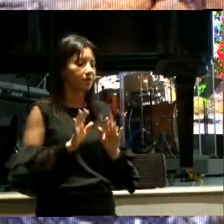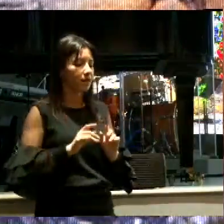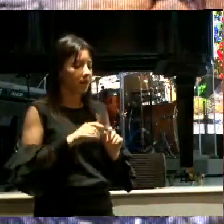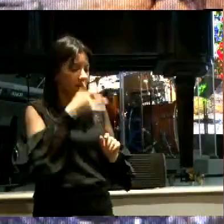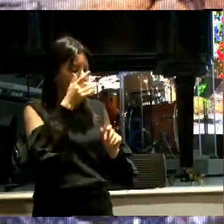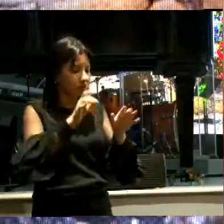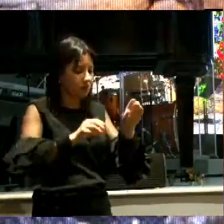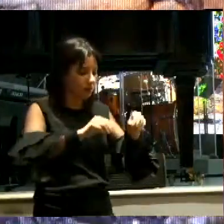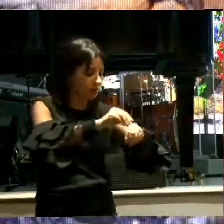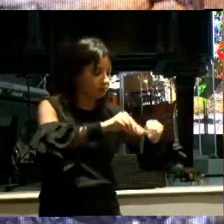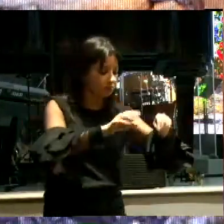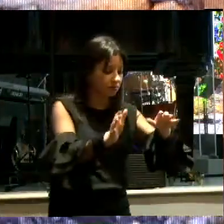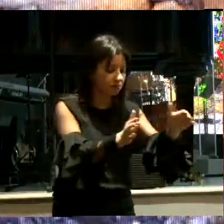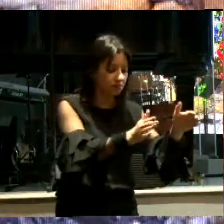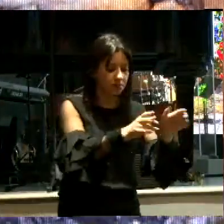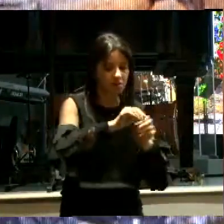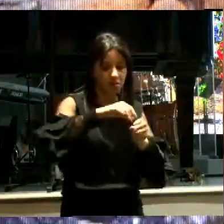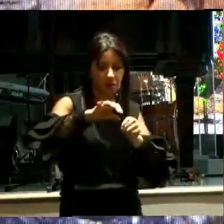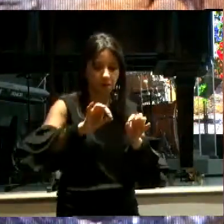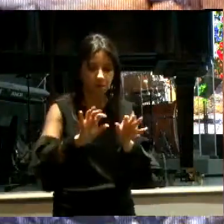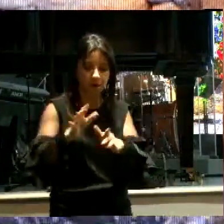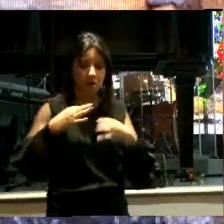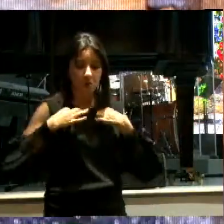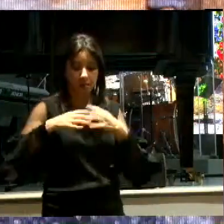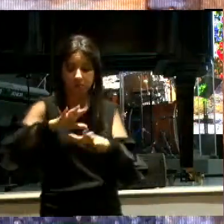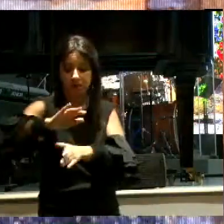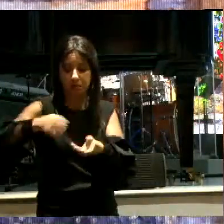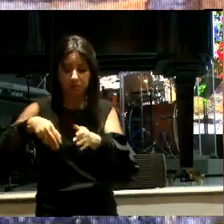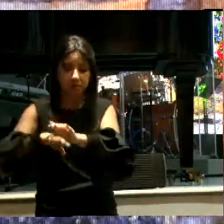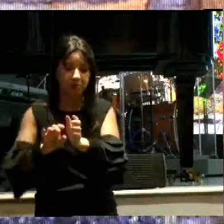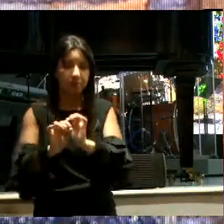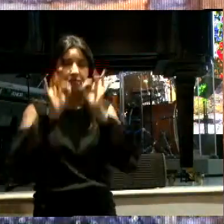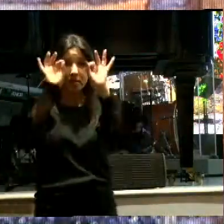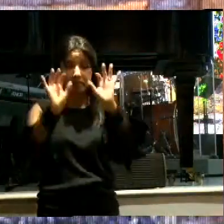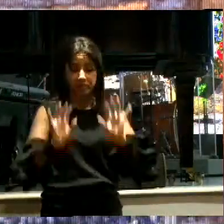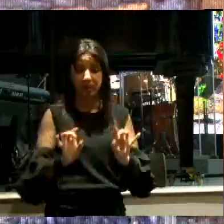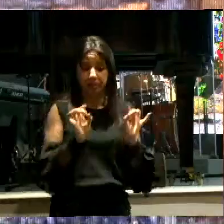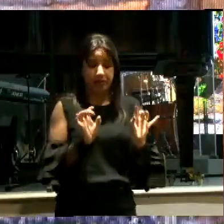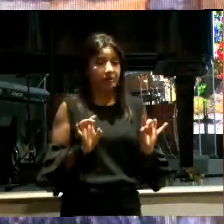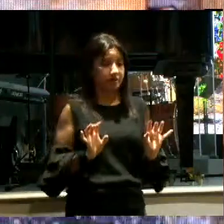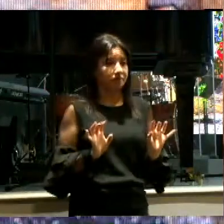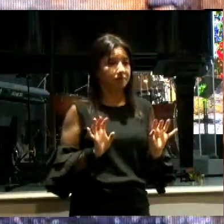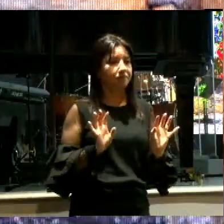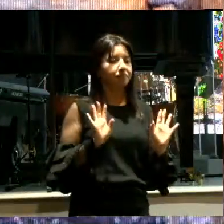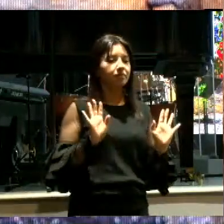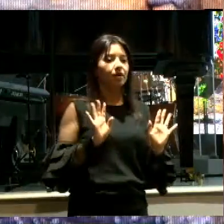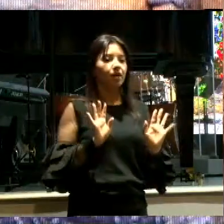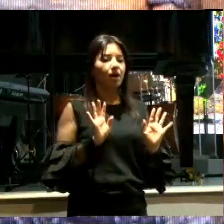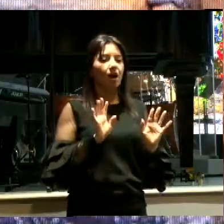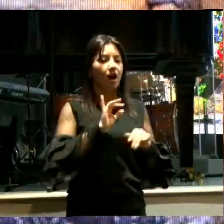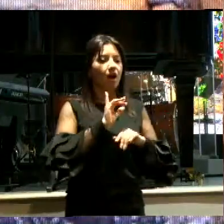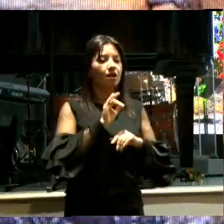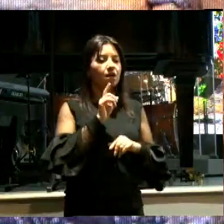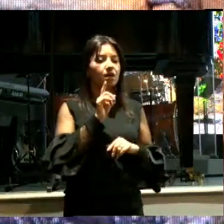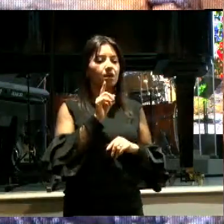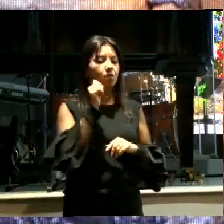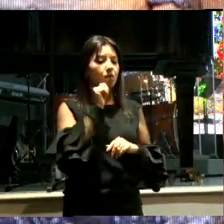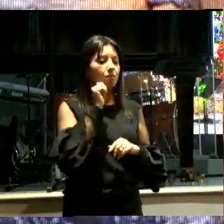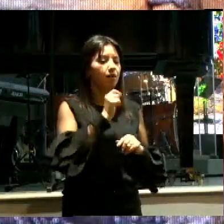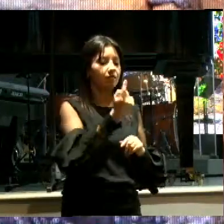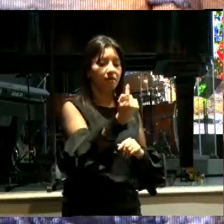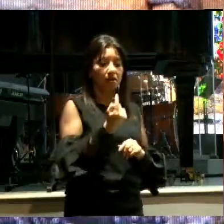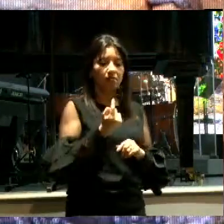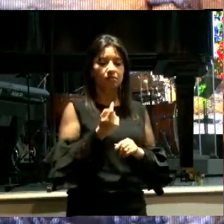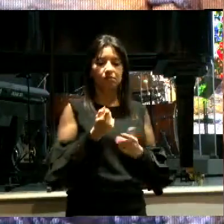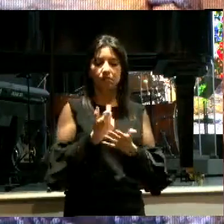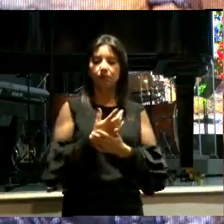assim, e aí? A senhora falou, como vai pagar? Dinheiro,